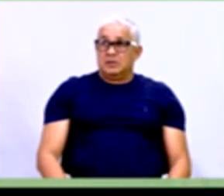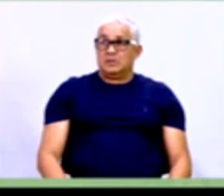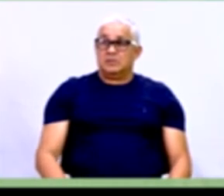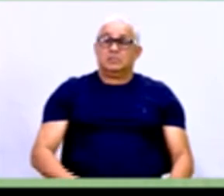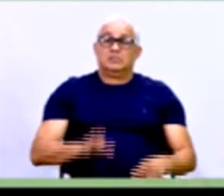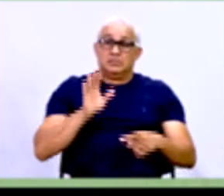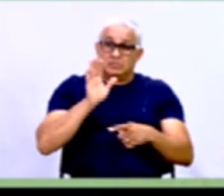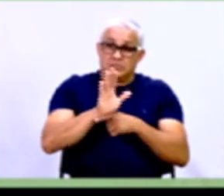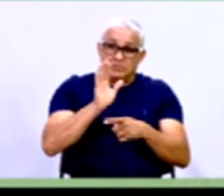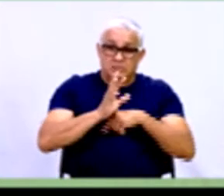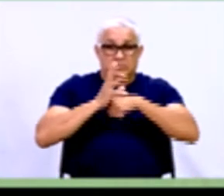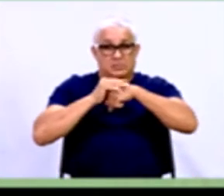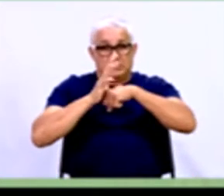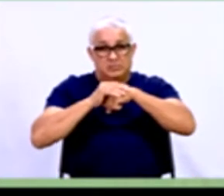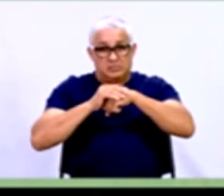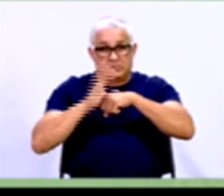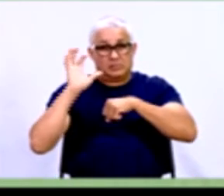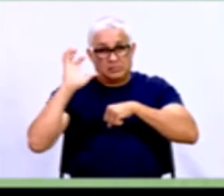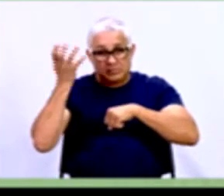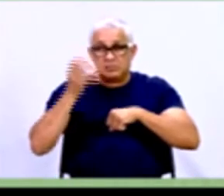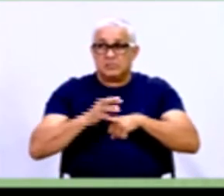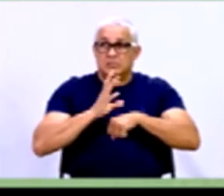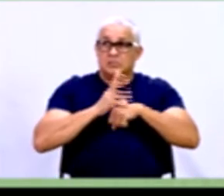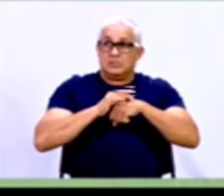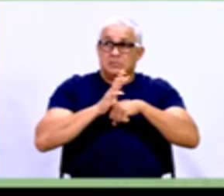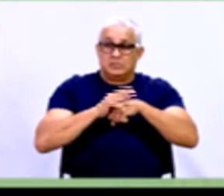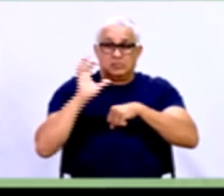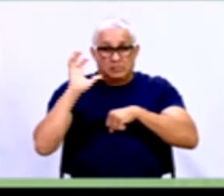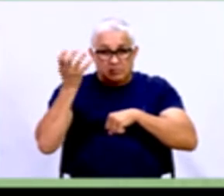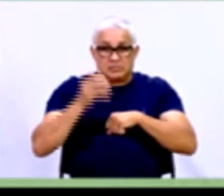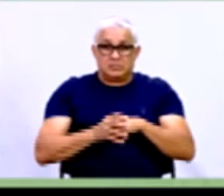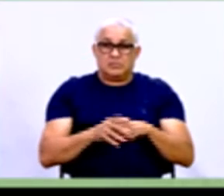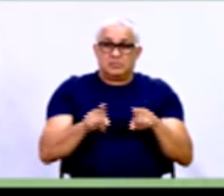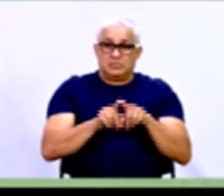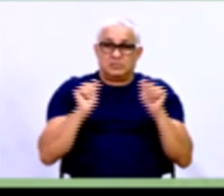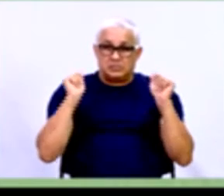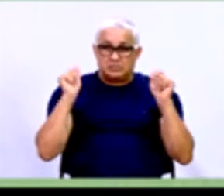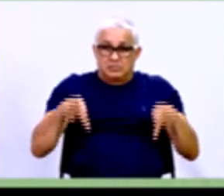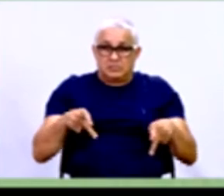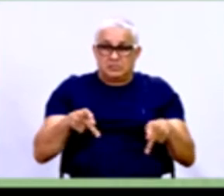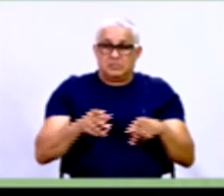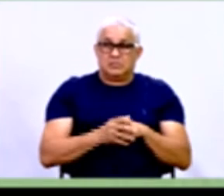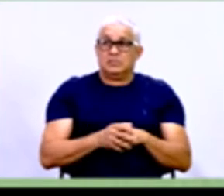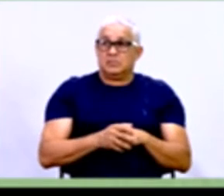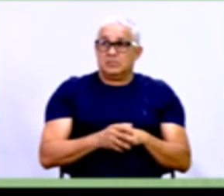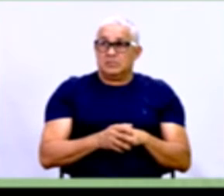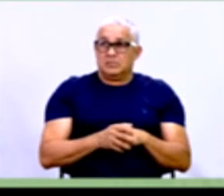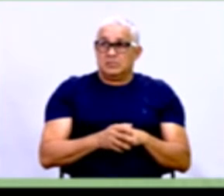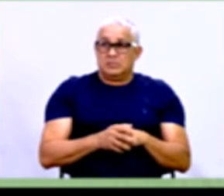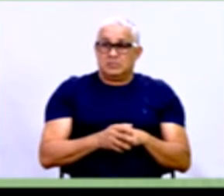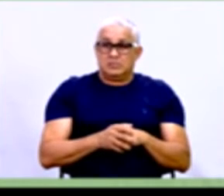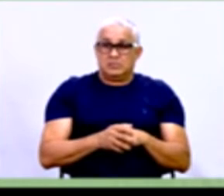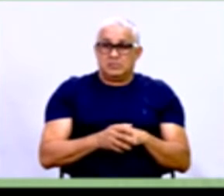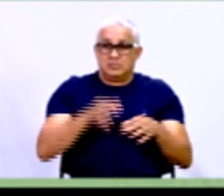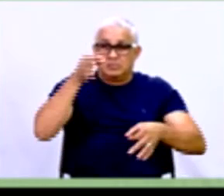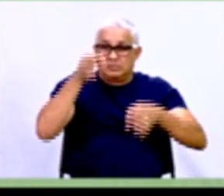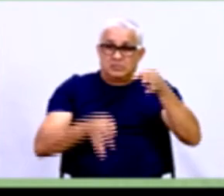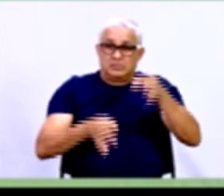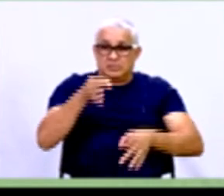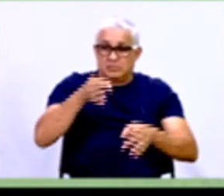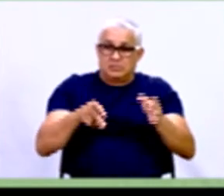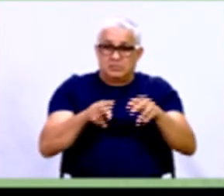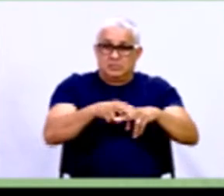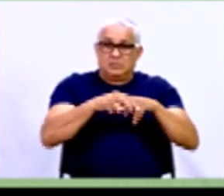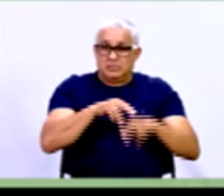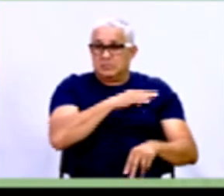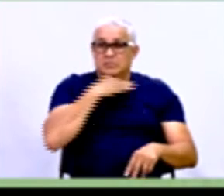benefícios são auxílio doença acidentário, auxílio acidente, aposentadoria por invalidez acidentária, pensão por morte acidentária